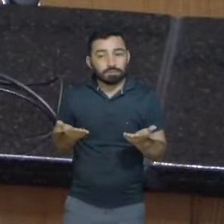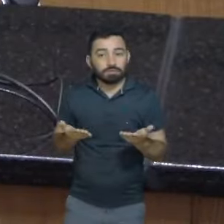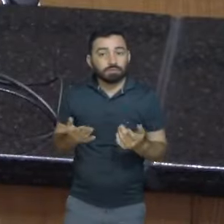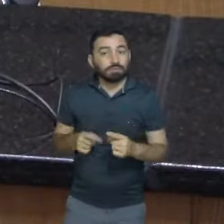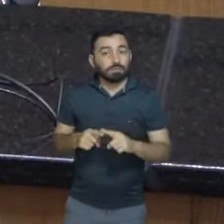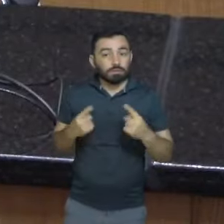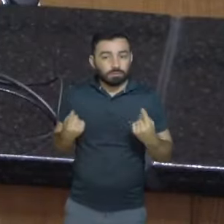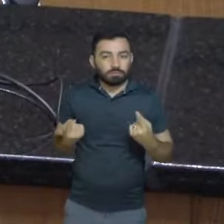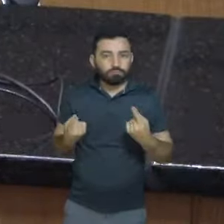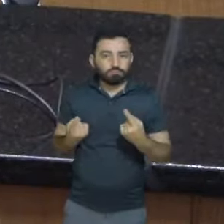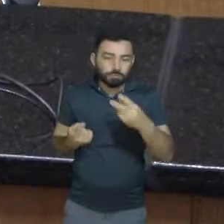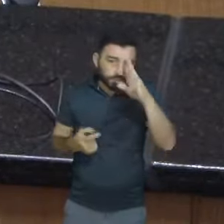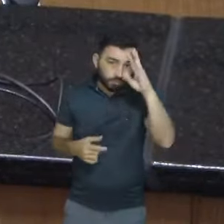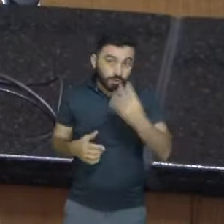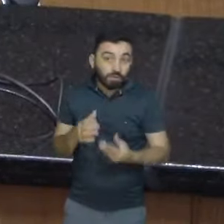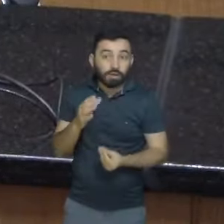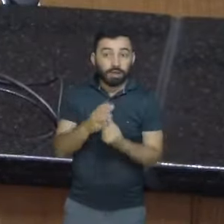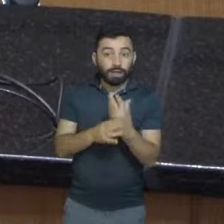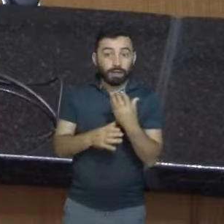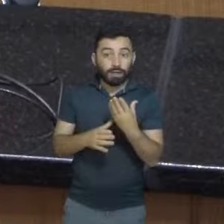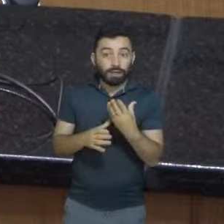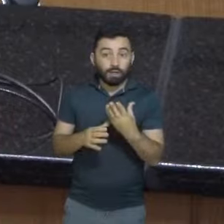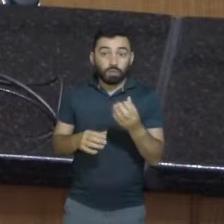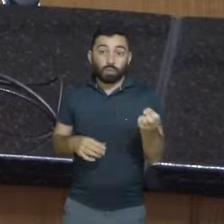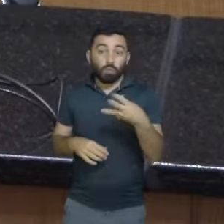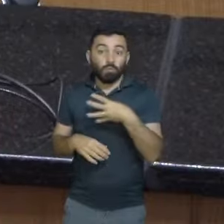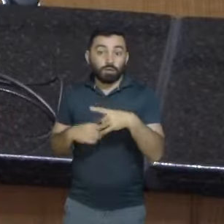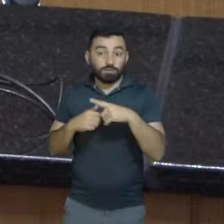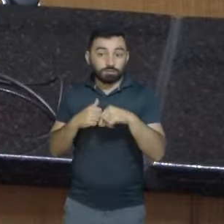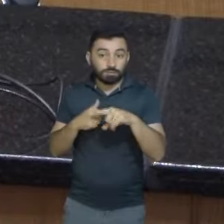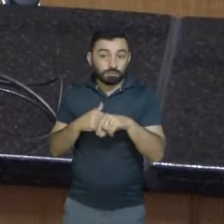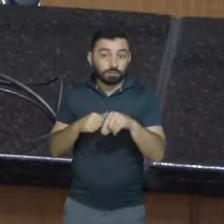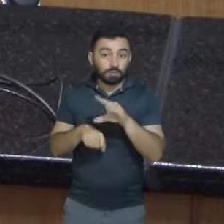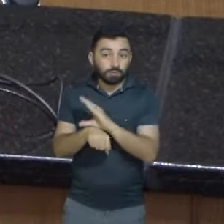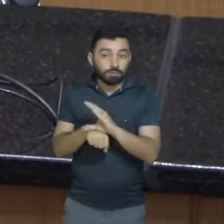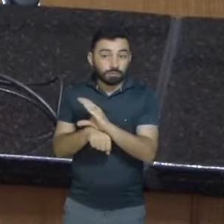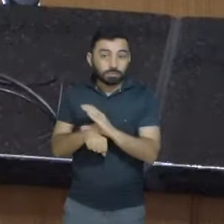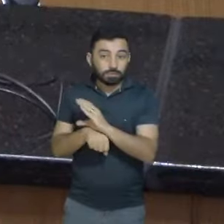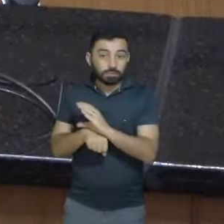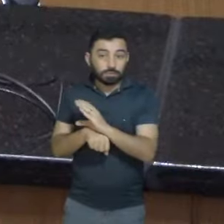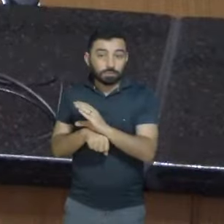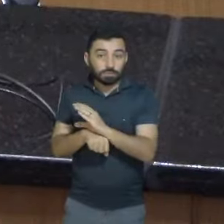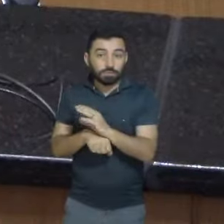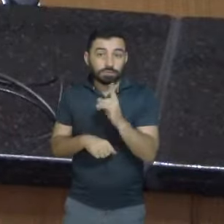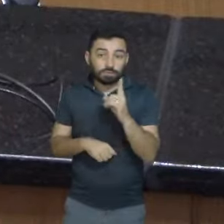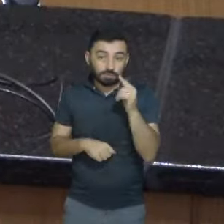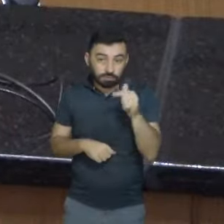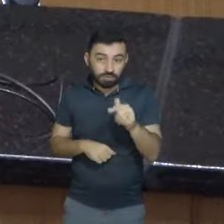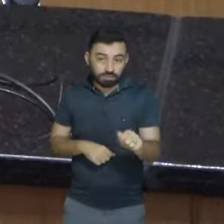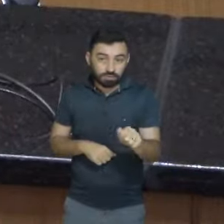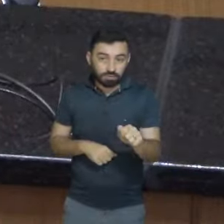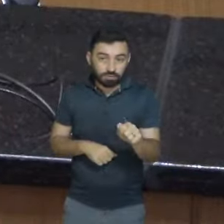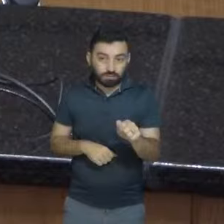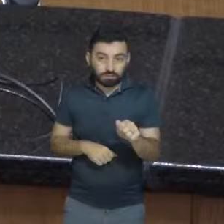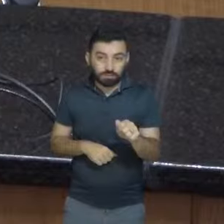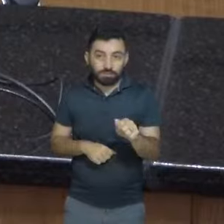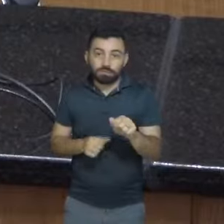criar um novo artigo na Constituição do Estado, que é o artigo 17A,